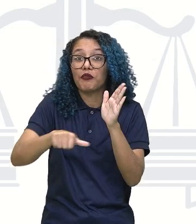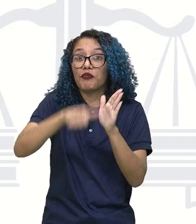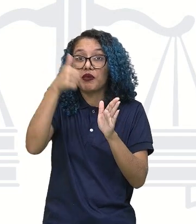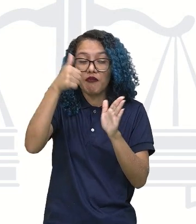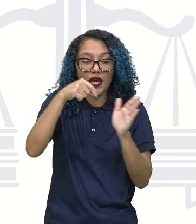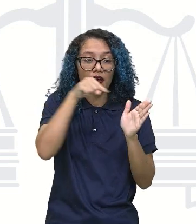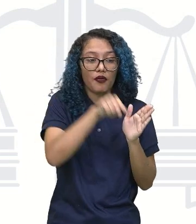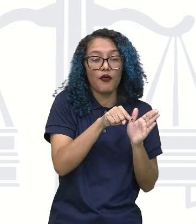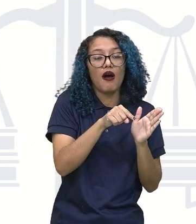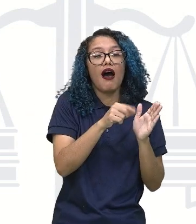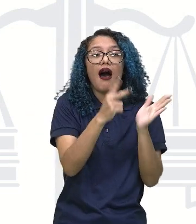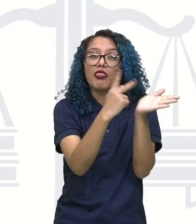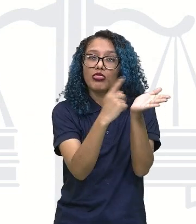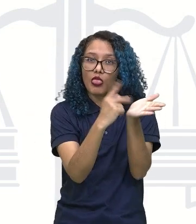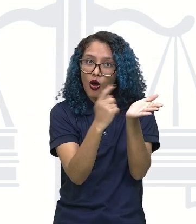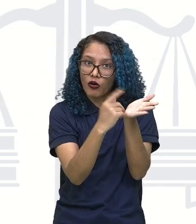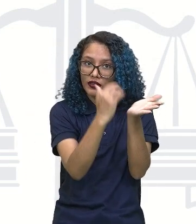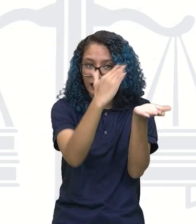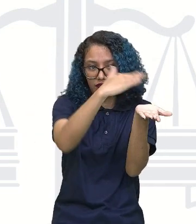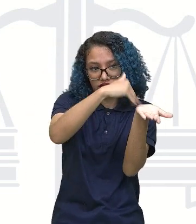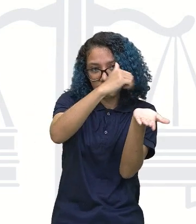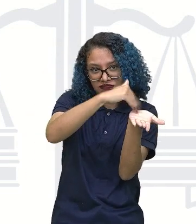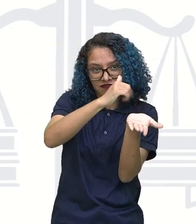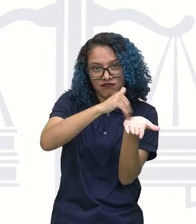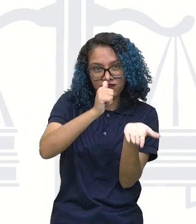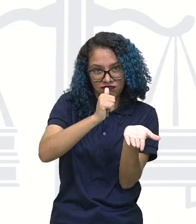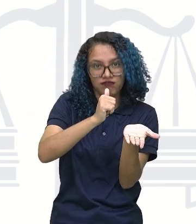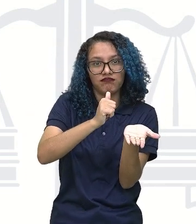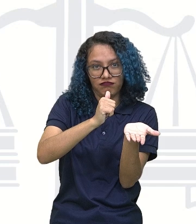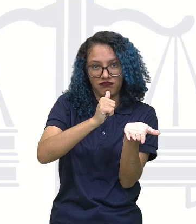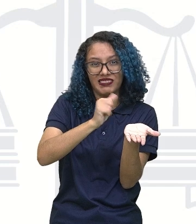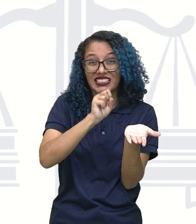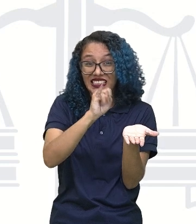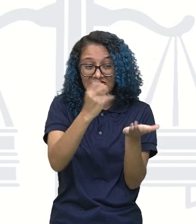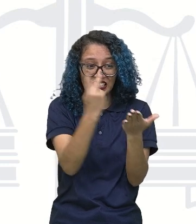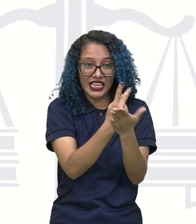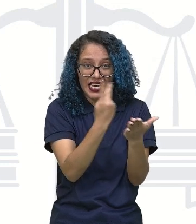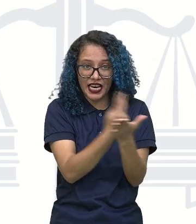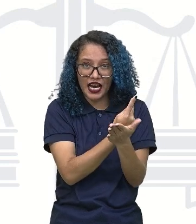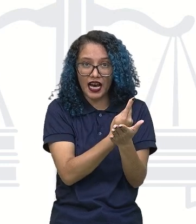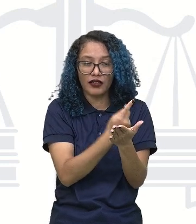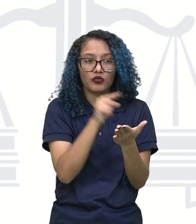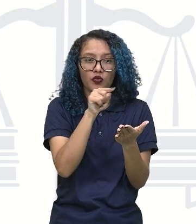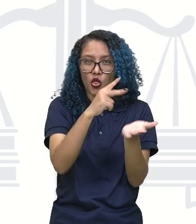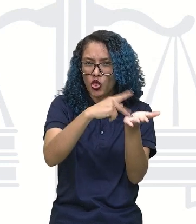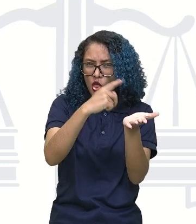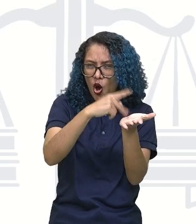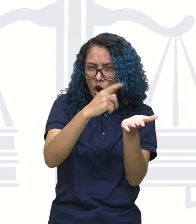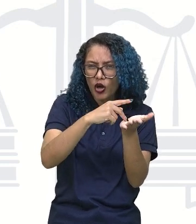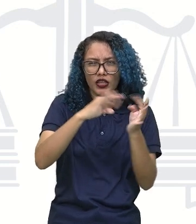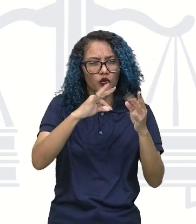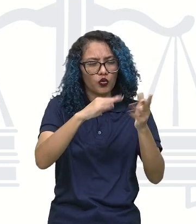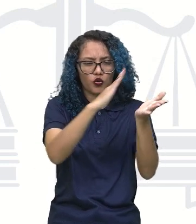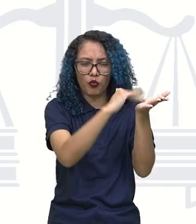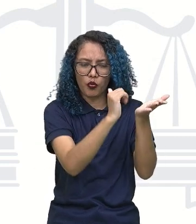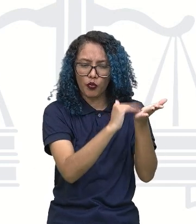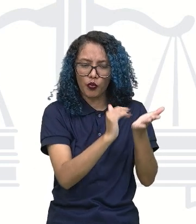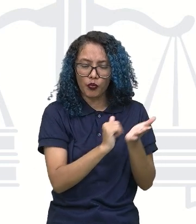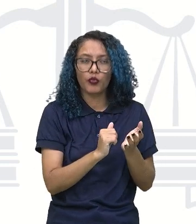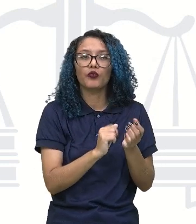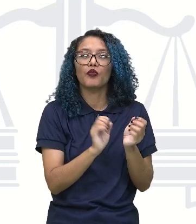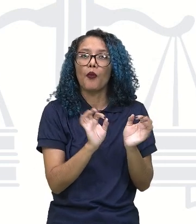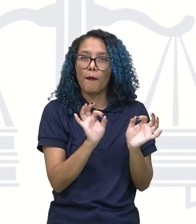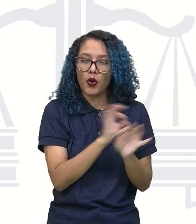no dia que não era condizente, e aí quando você apaga as notas, daí o sistema vai lhe